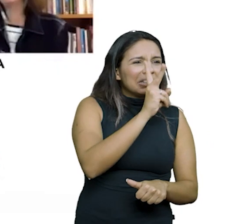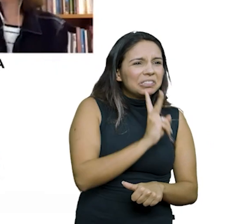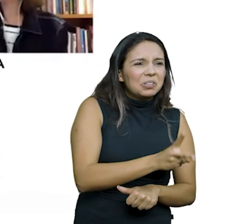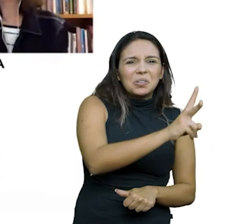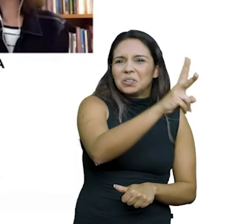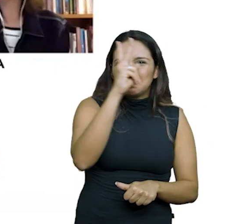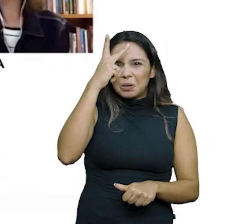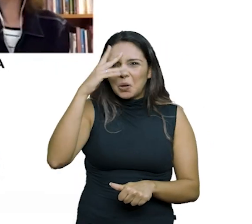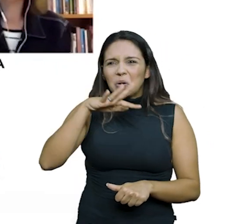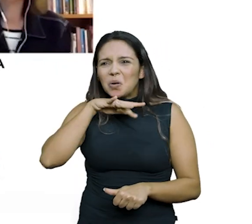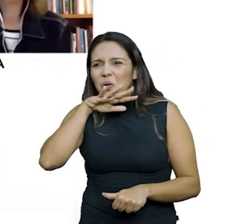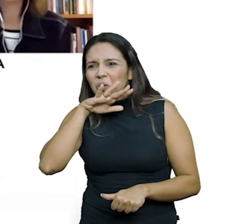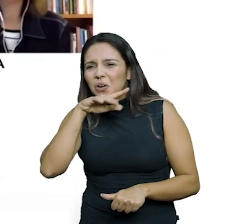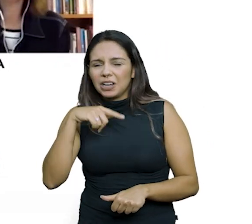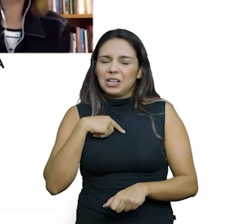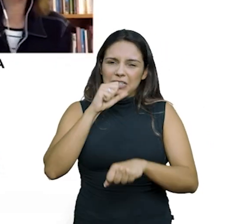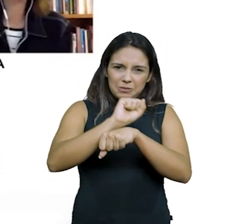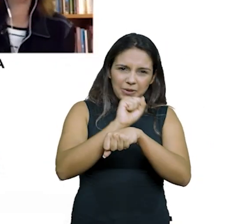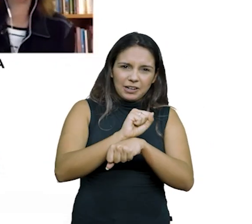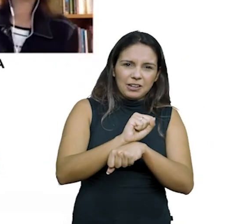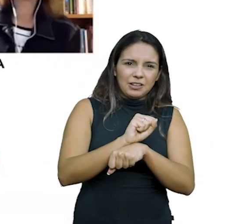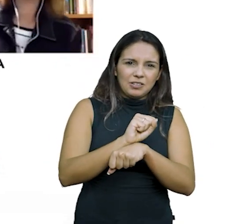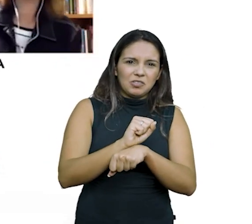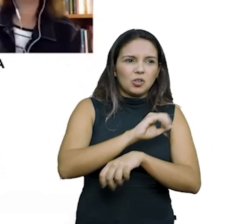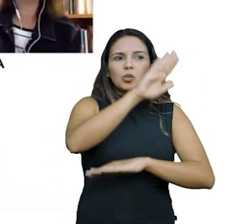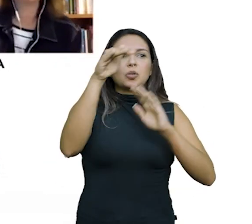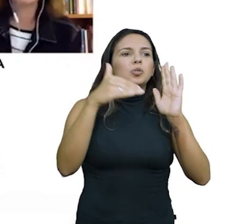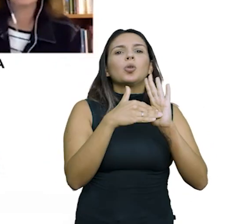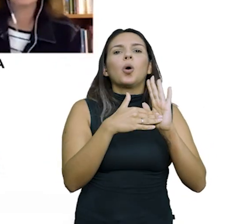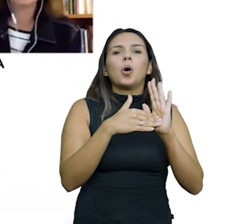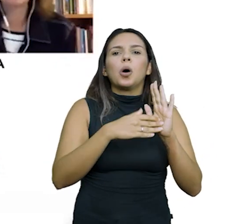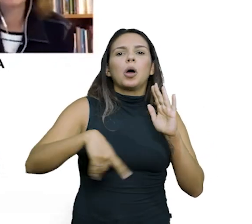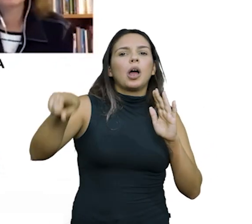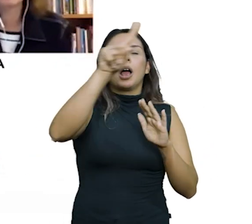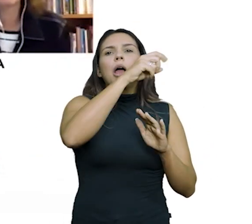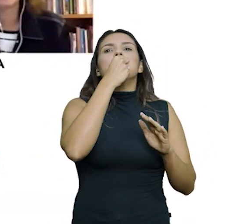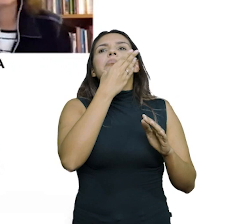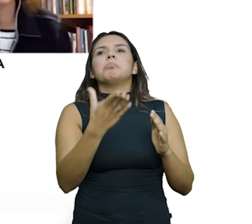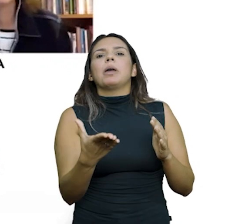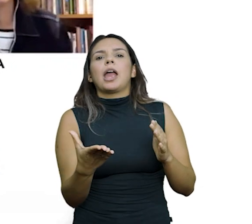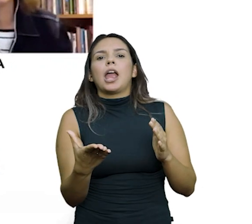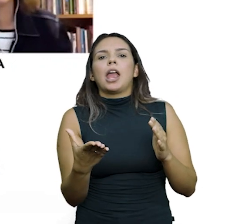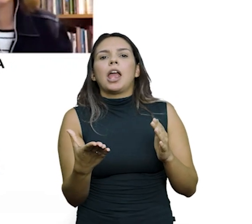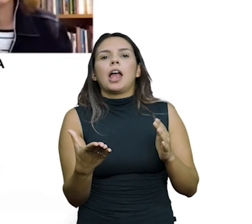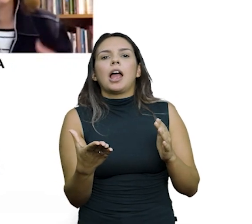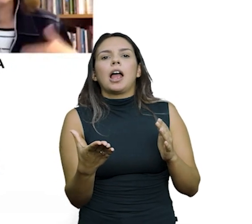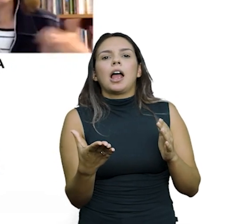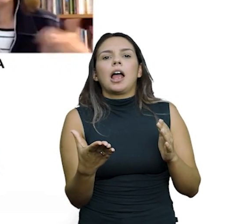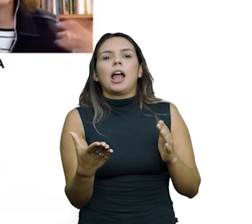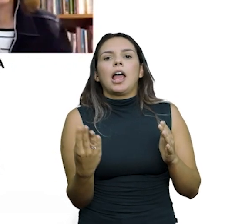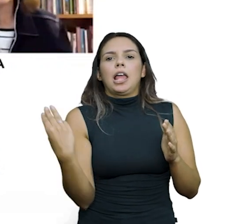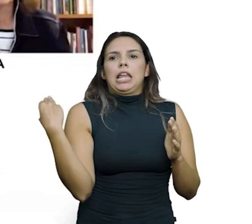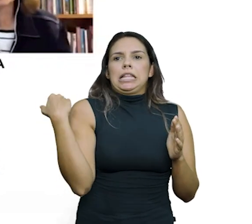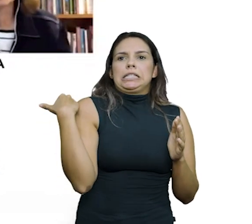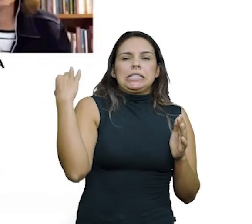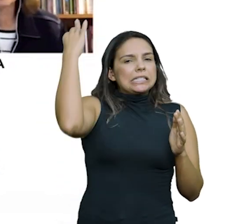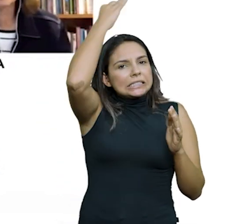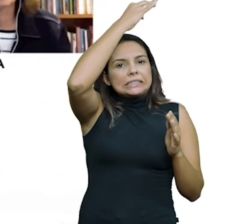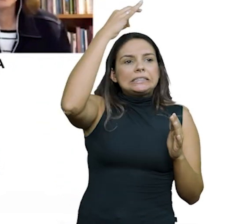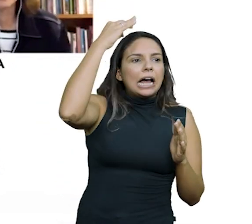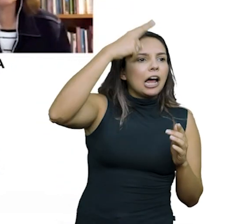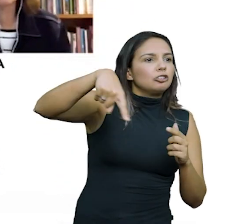Então, quer dizer, não é que a gente espere que de repente vai virar todo mundo, vai virar Gandhi, Madre Teresa de Calcutá,